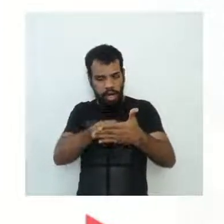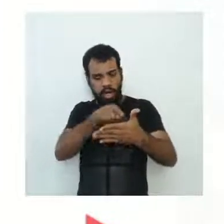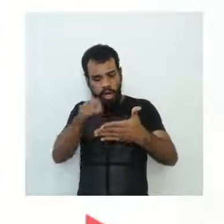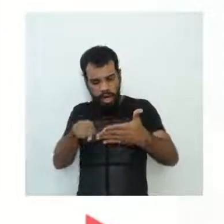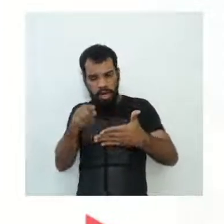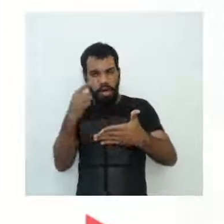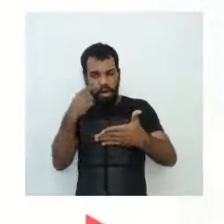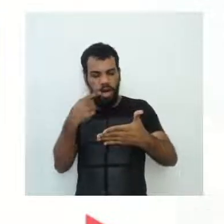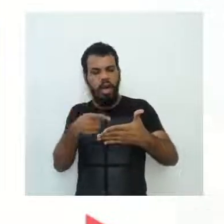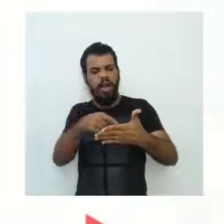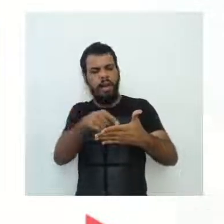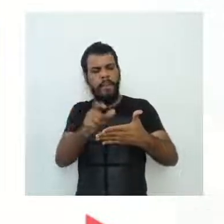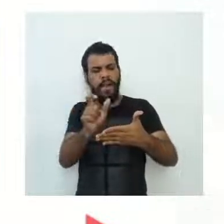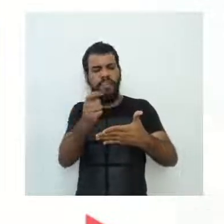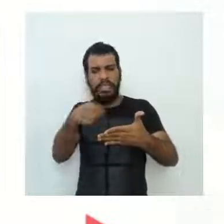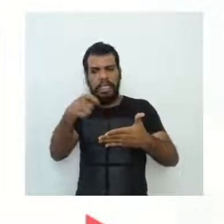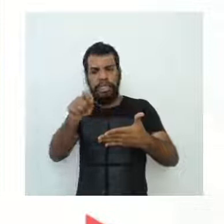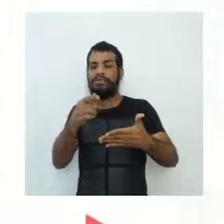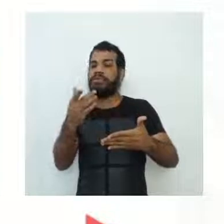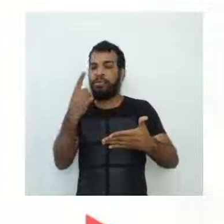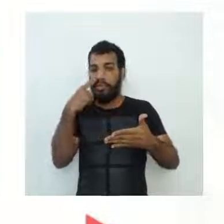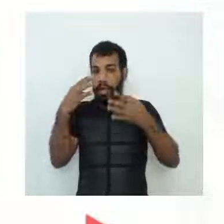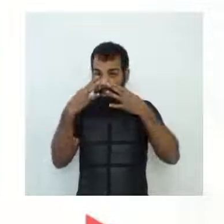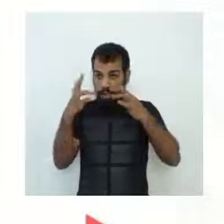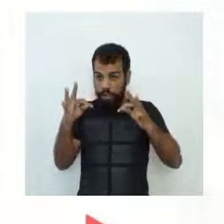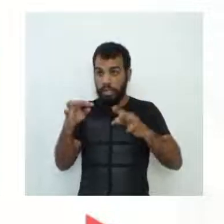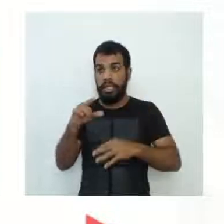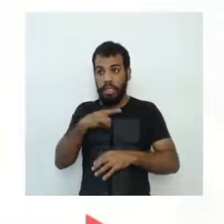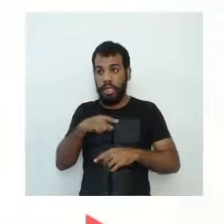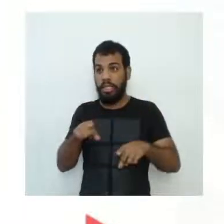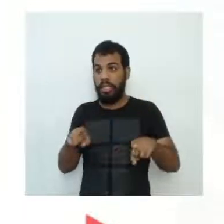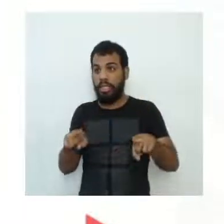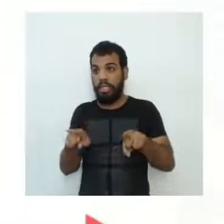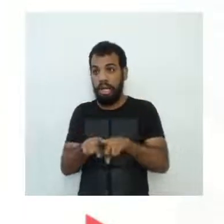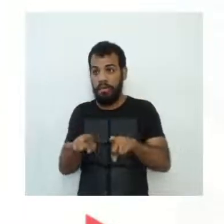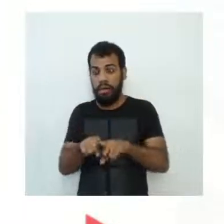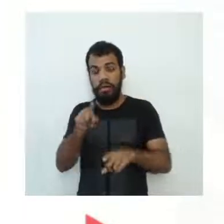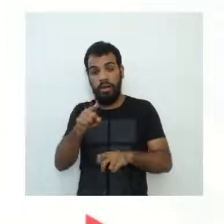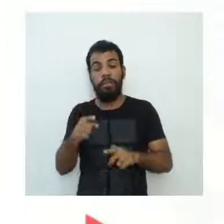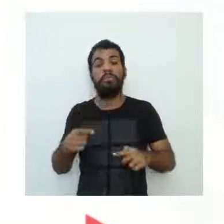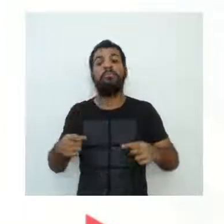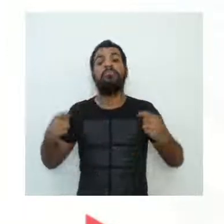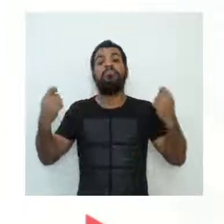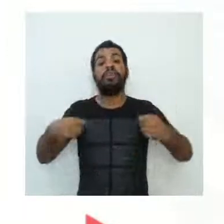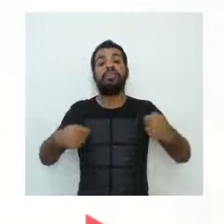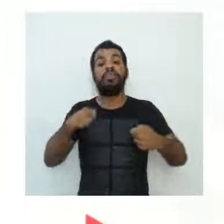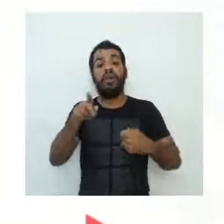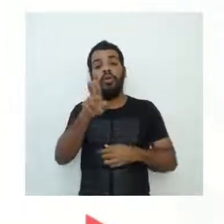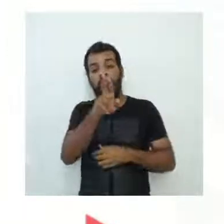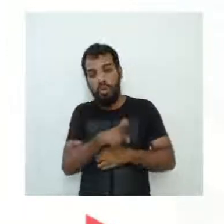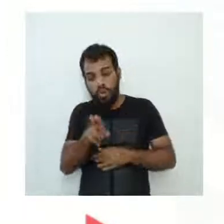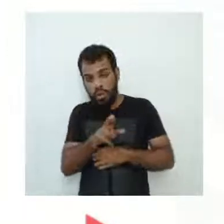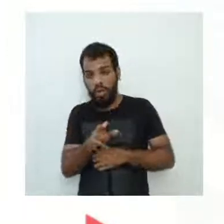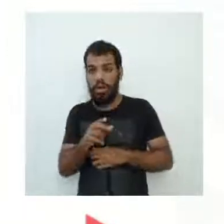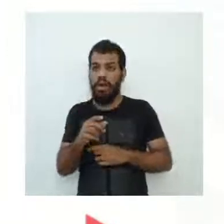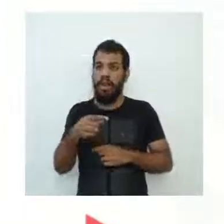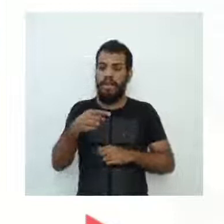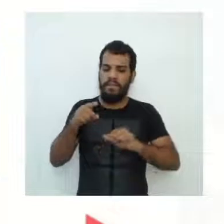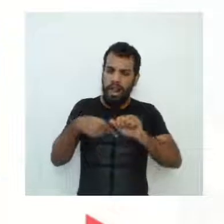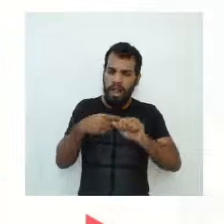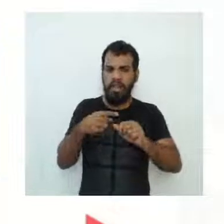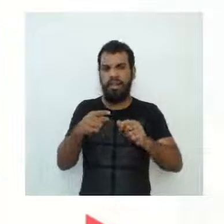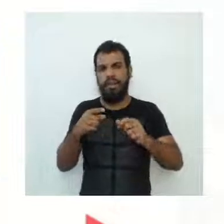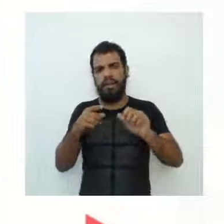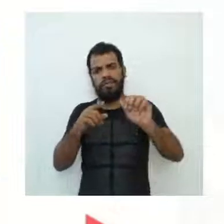ser corrigidas. Se você prestar atenção, tem também aí a necessidade de a utilização de algumas vírgulas, por